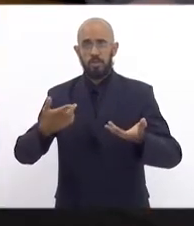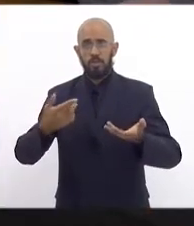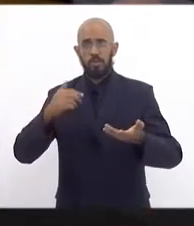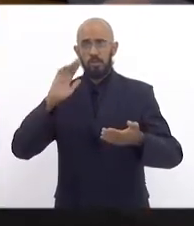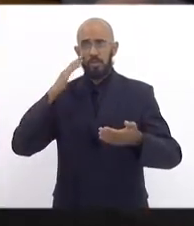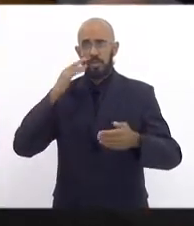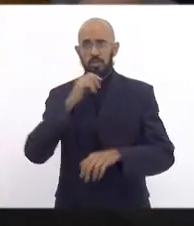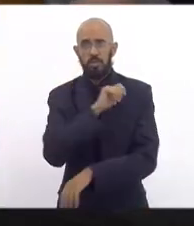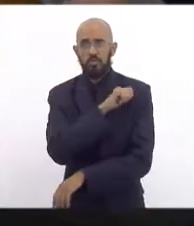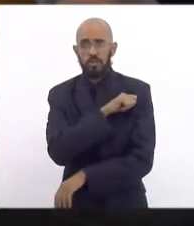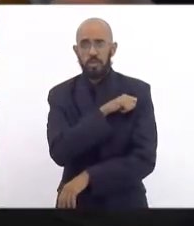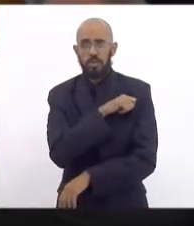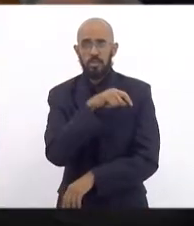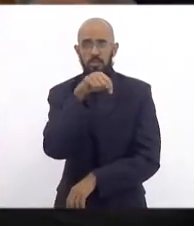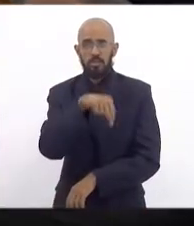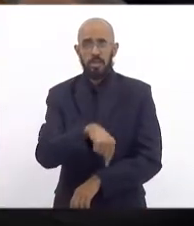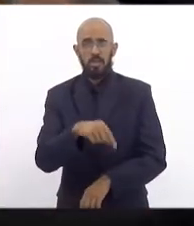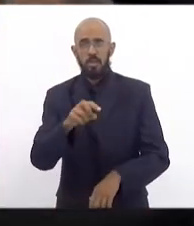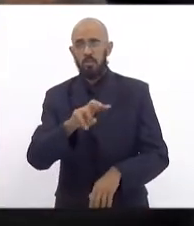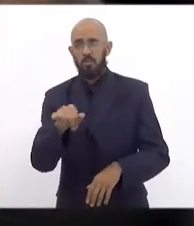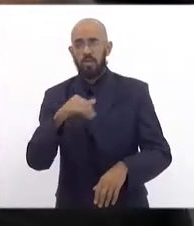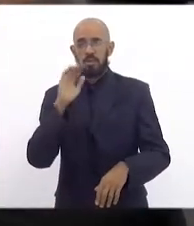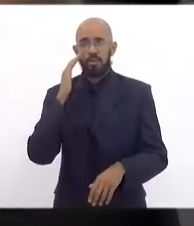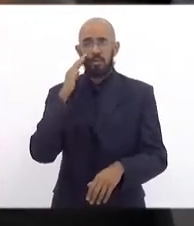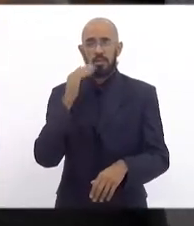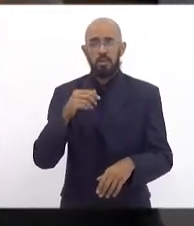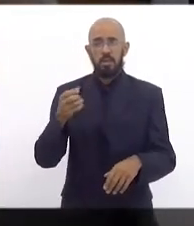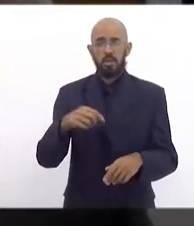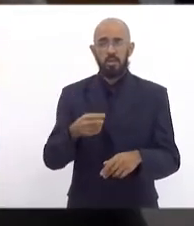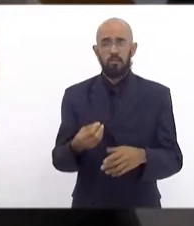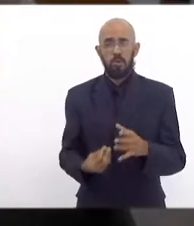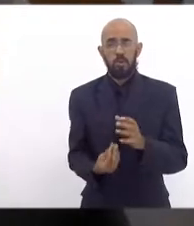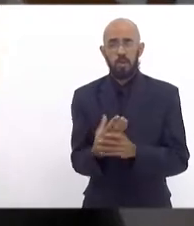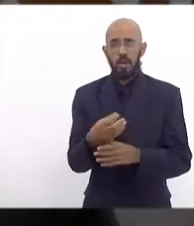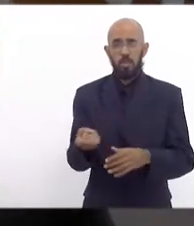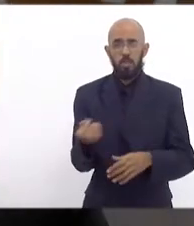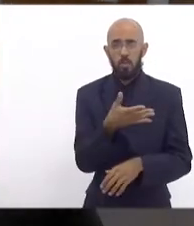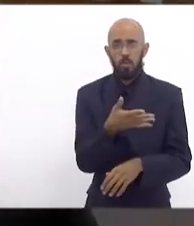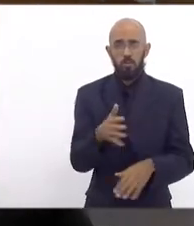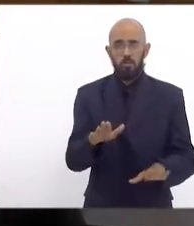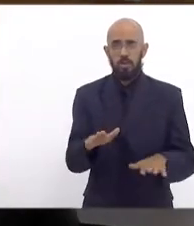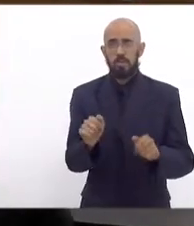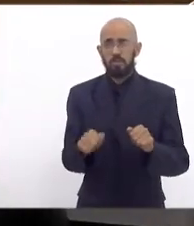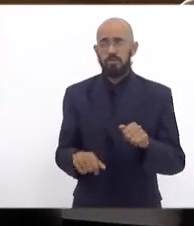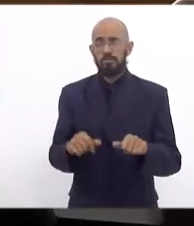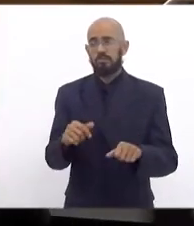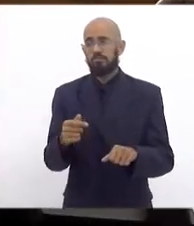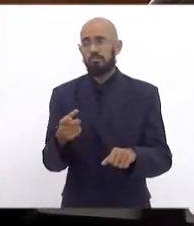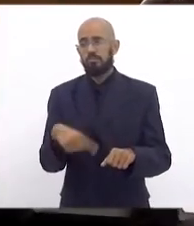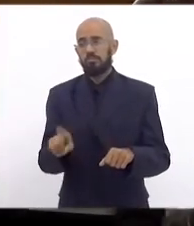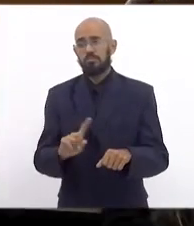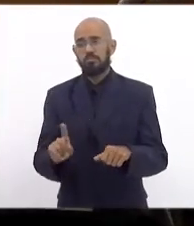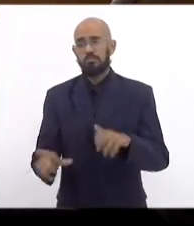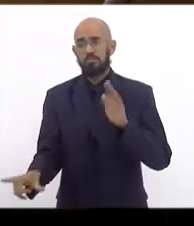que tá aqui é C a entender que tem uma inovação até porque a lei não tem por que a lei inclui alguma coisa que já não